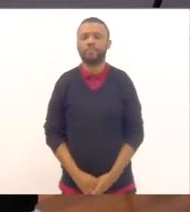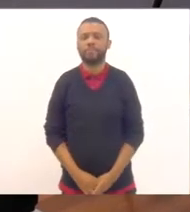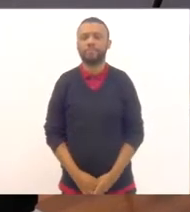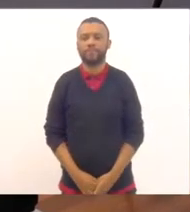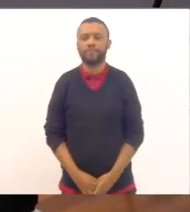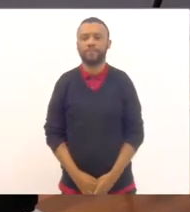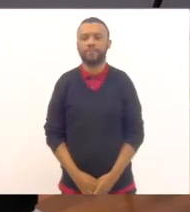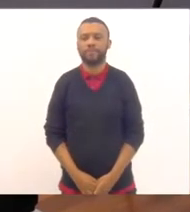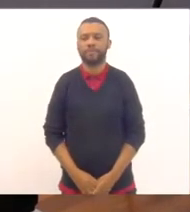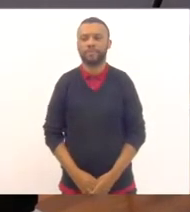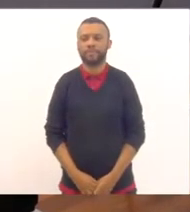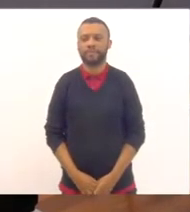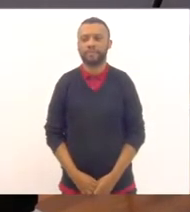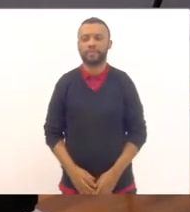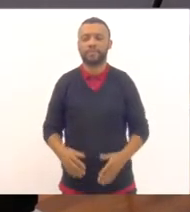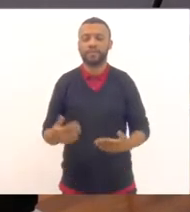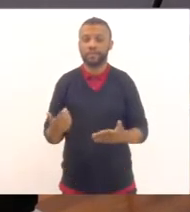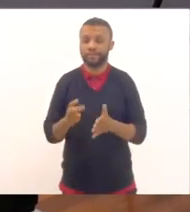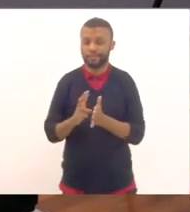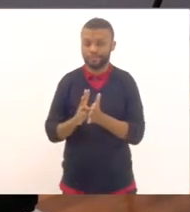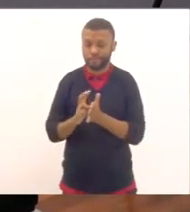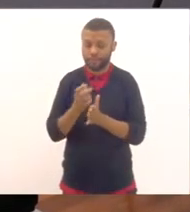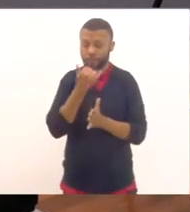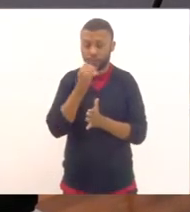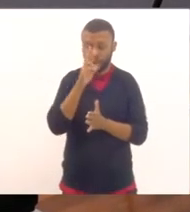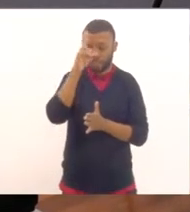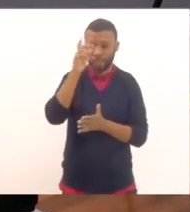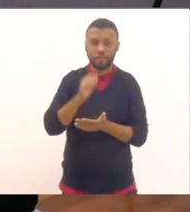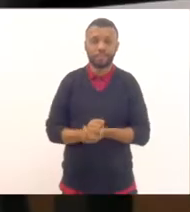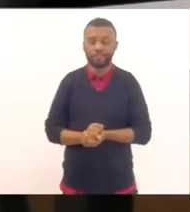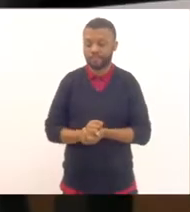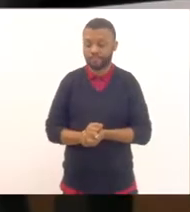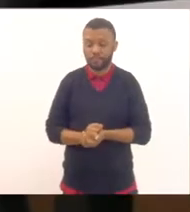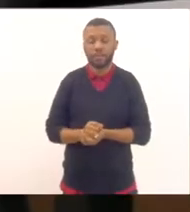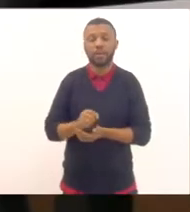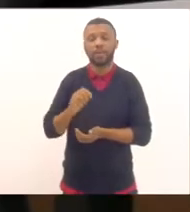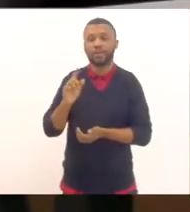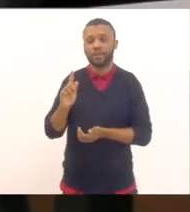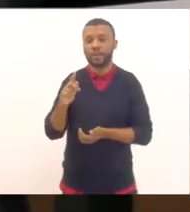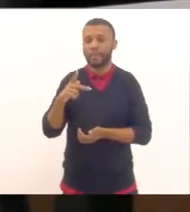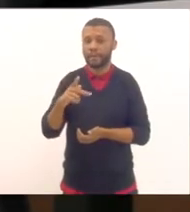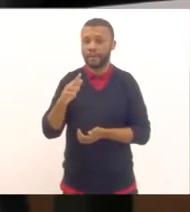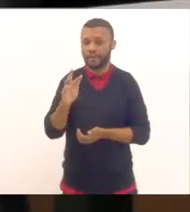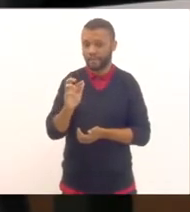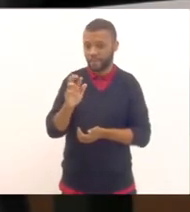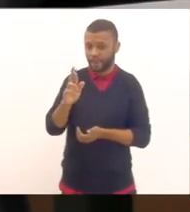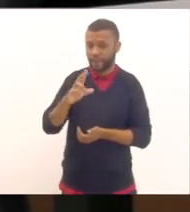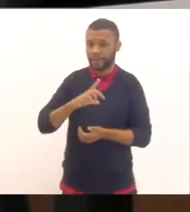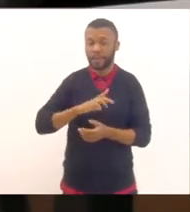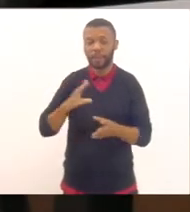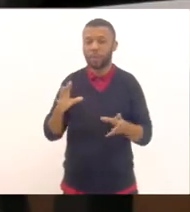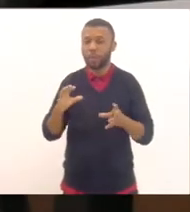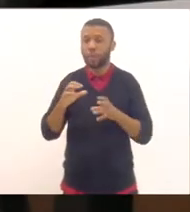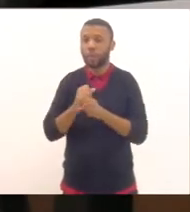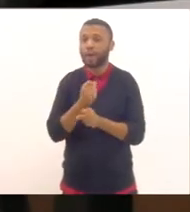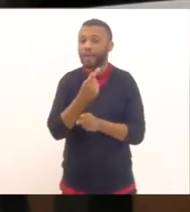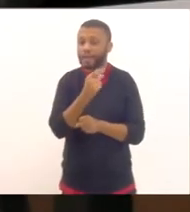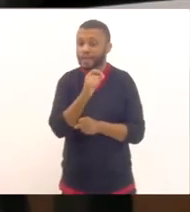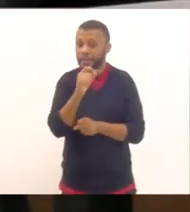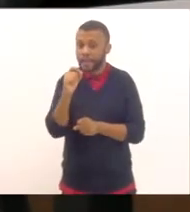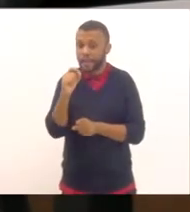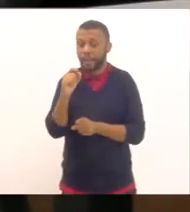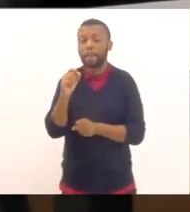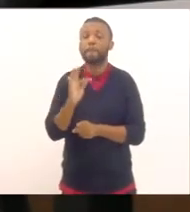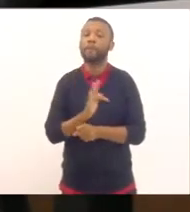Essa é a SuperVia para suas redes o dia prefere a tua o tem hoje em torno de cem policiais no seu efetivo